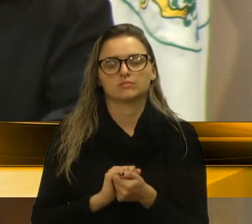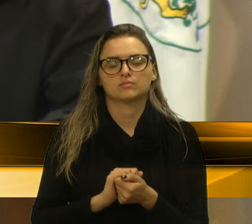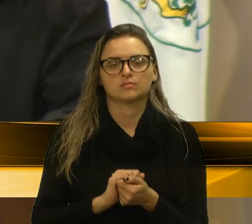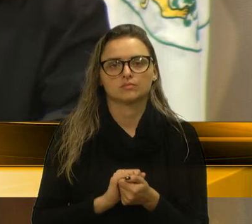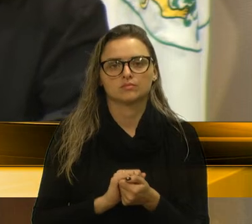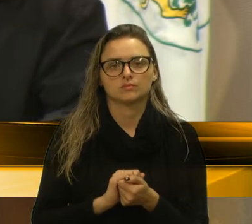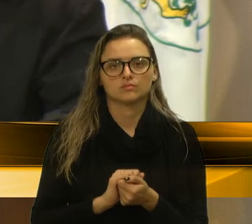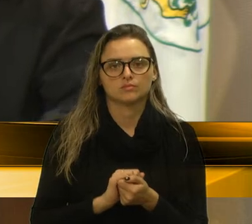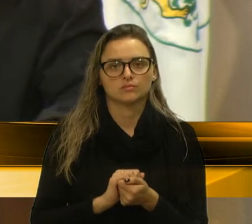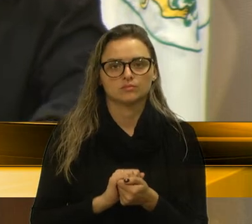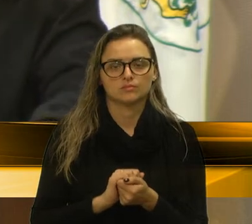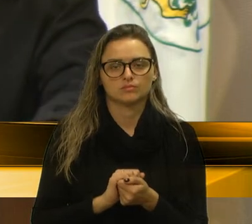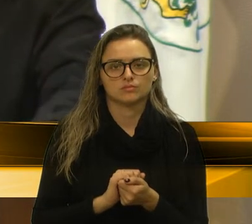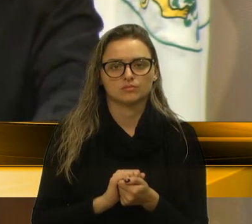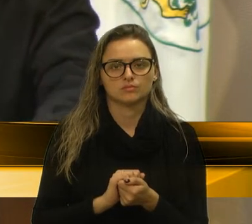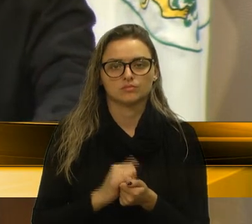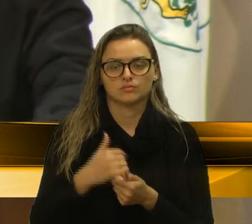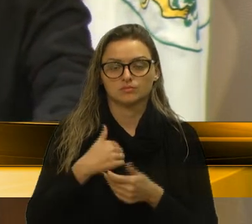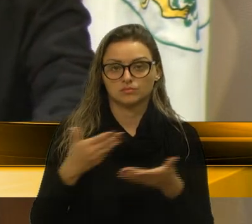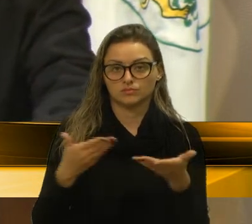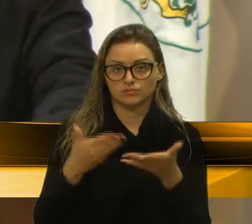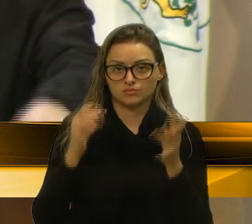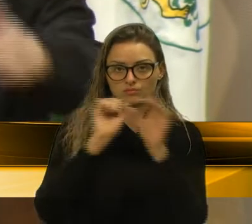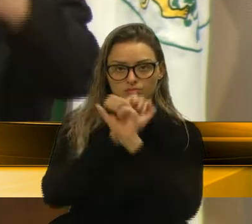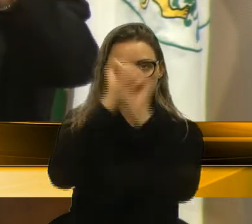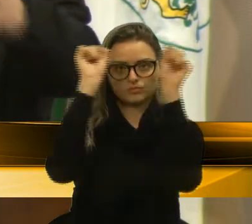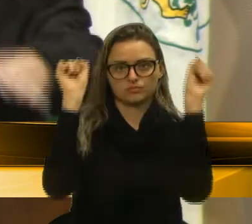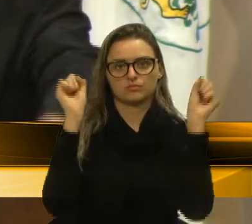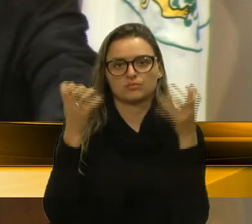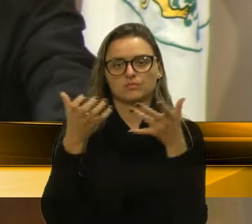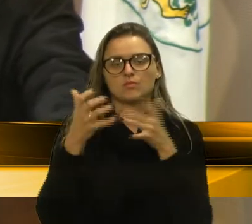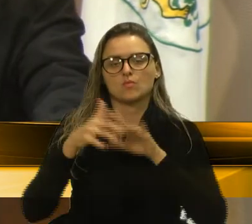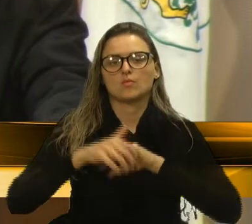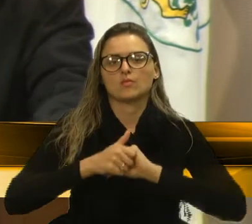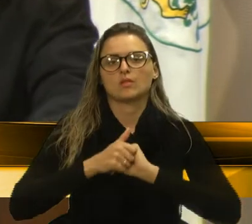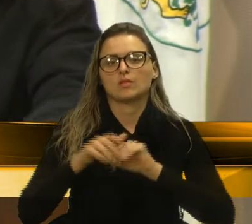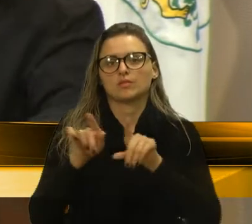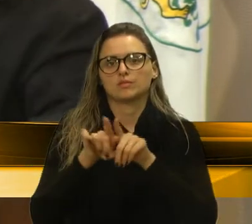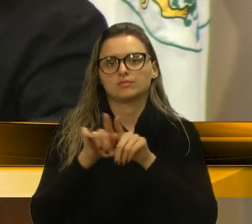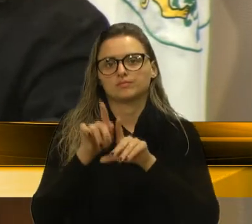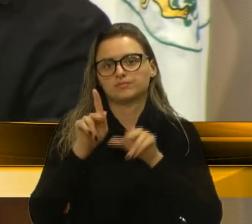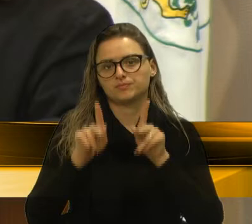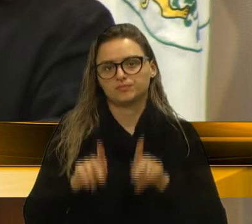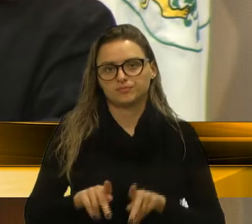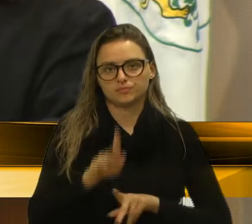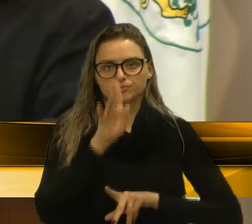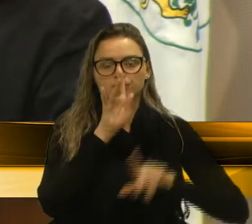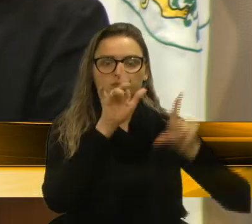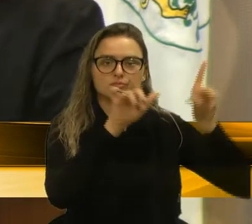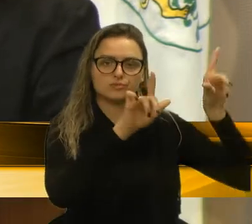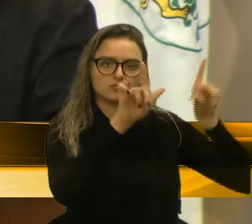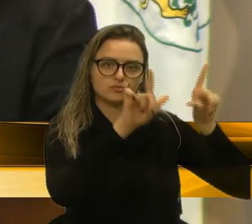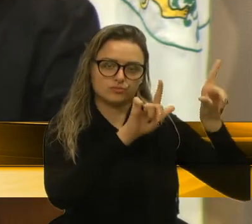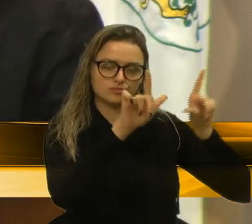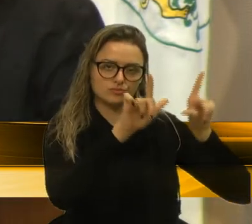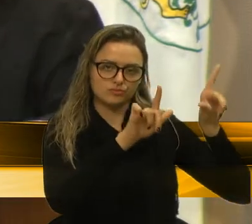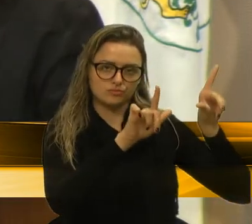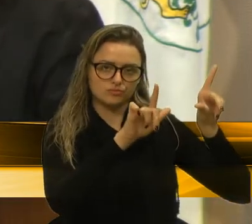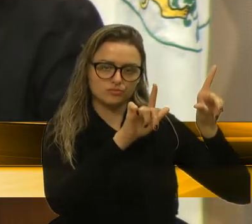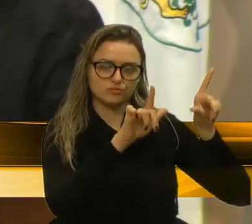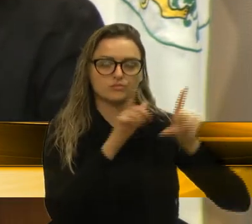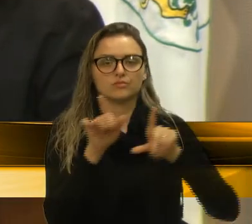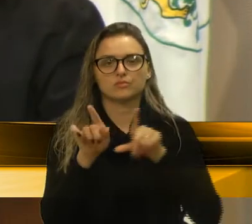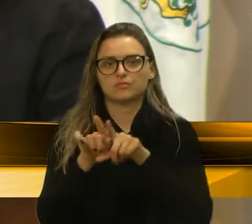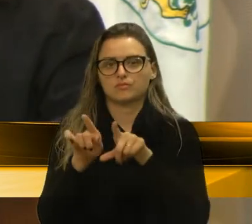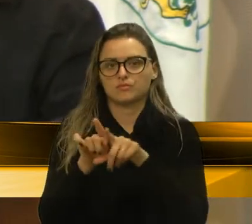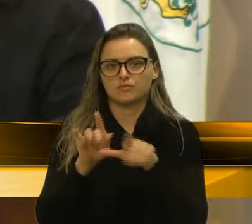propicia, nesta manhã, cumprimentando também os que nos assistem pela TV Câmara Canal 16 e